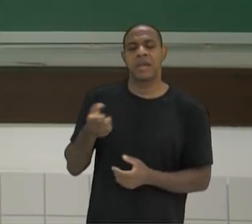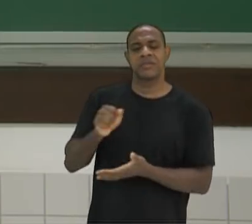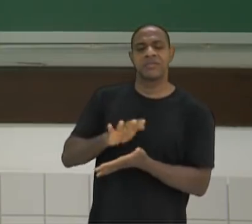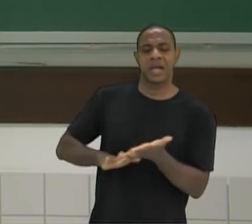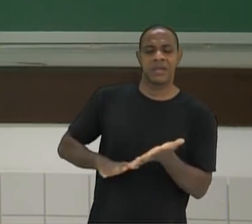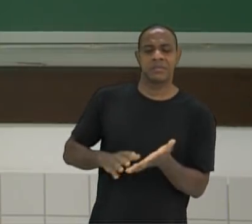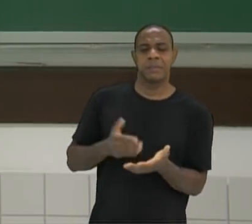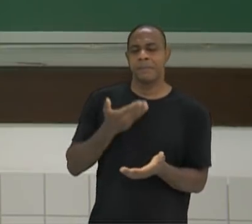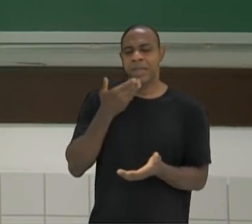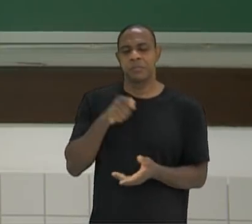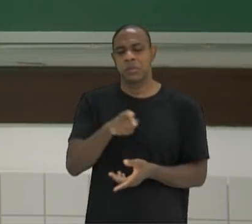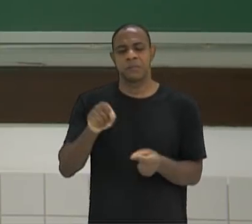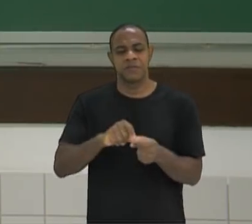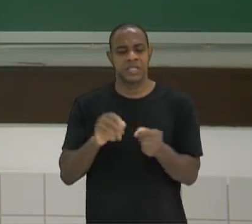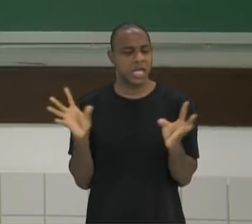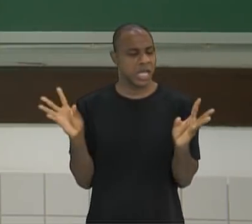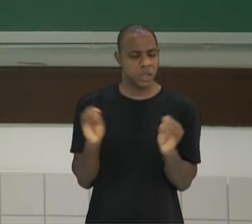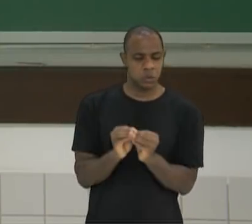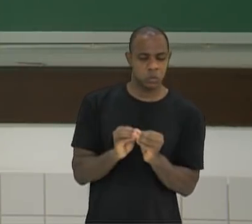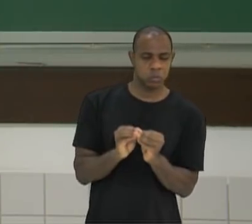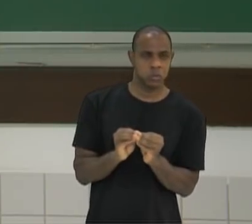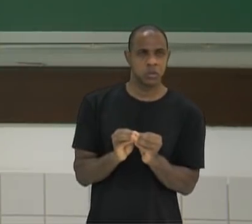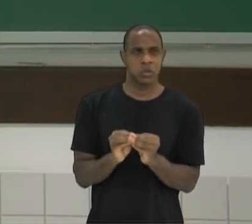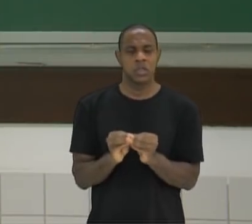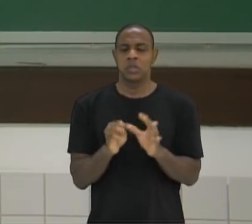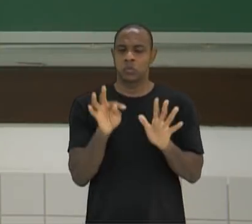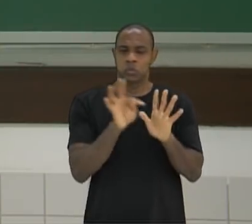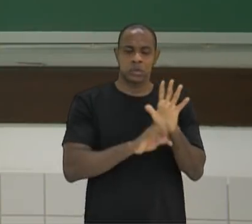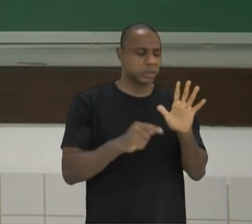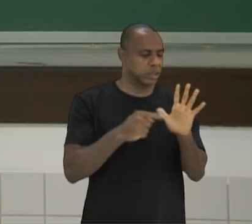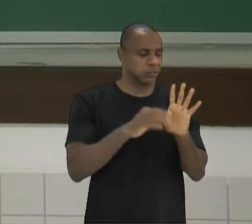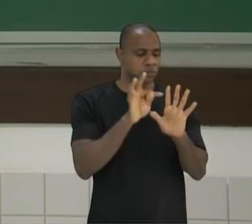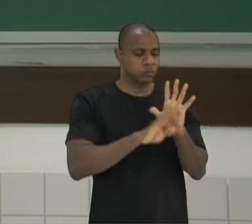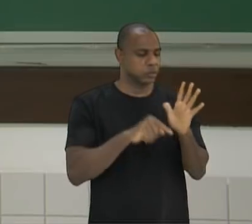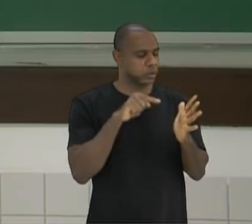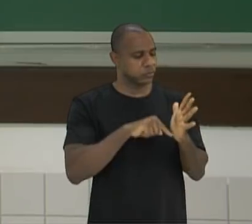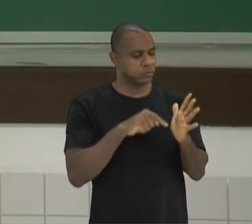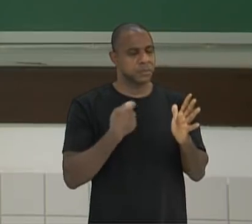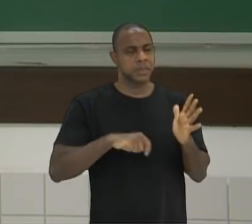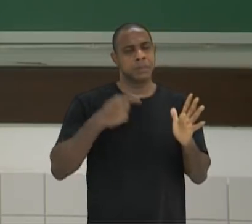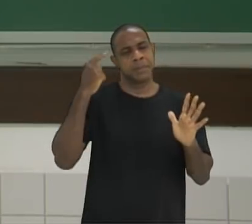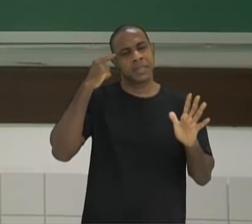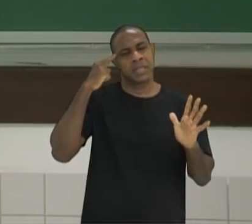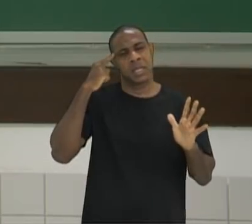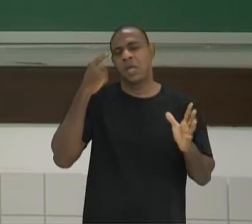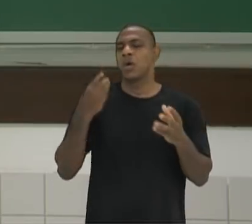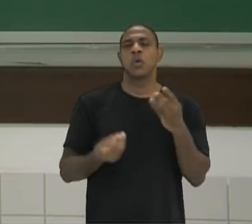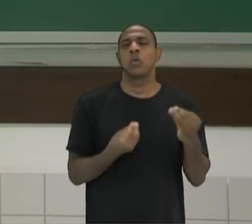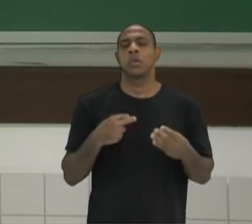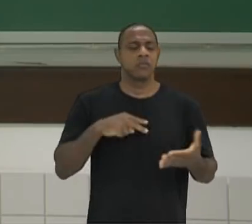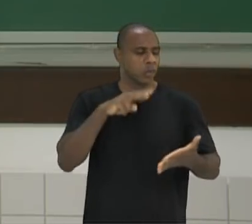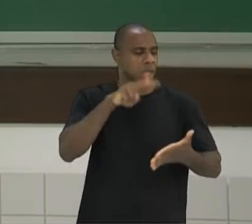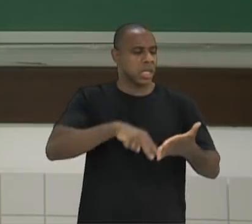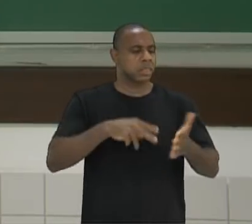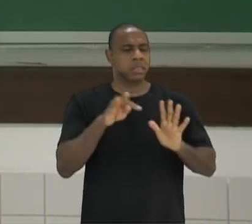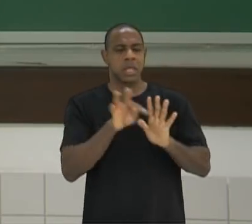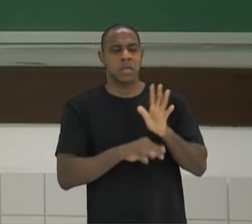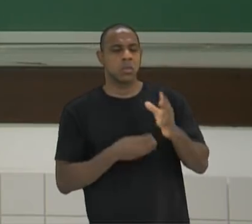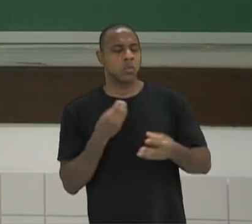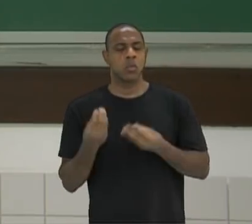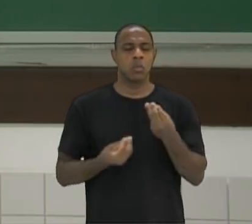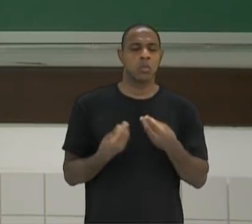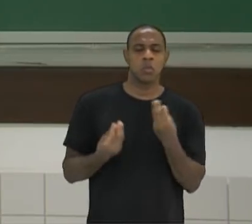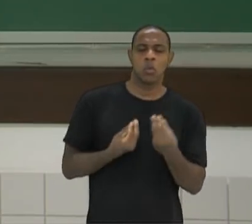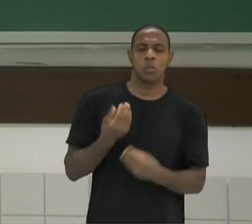uma síntese, um resumo de determinado texto, nós temos que pensar como que eu vou ler esse texto, tentar